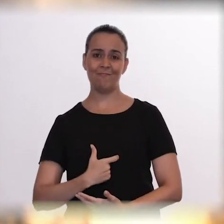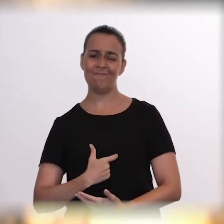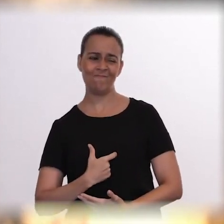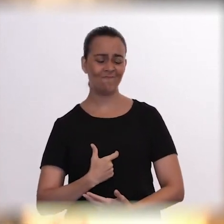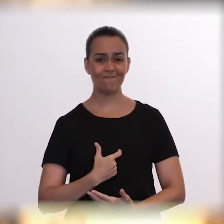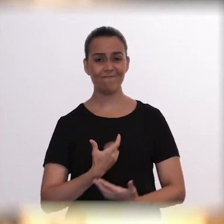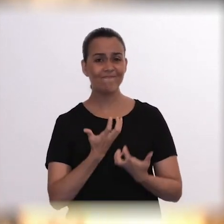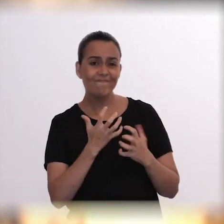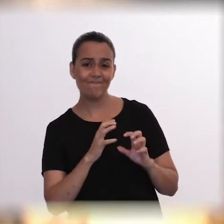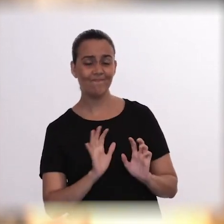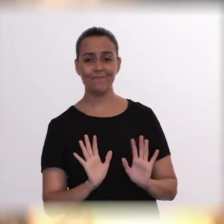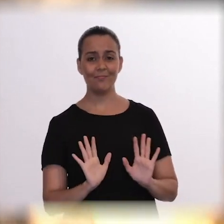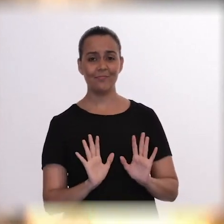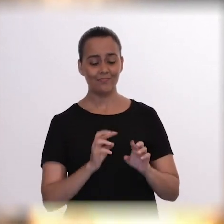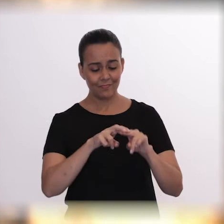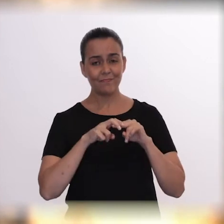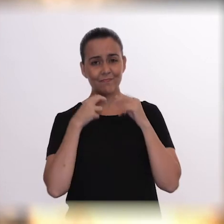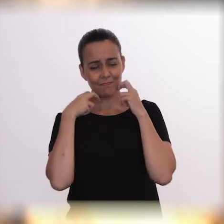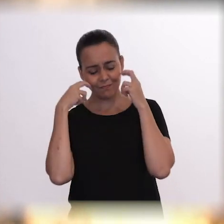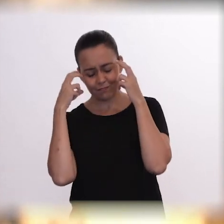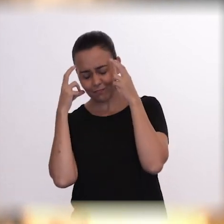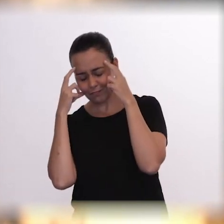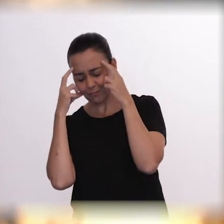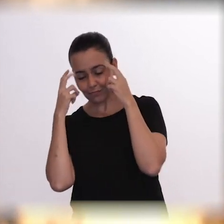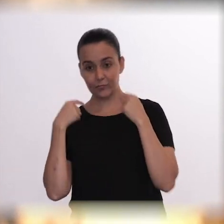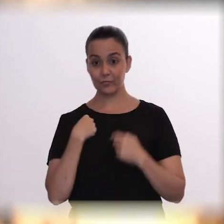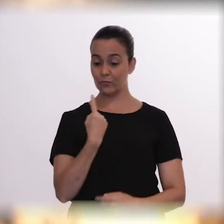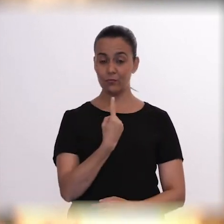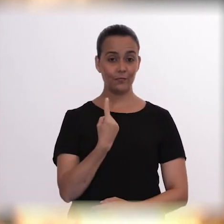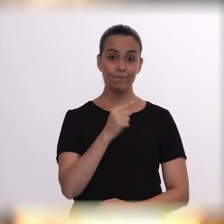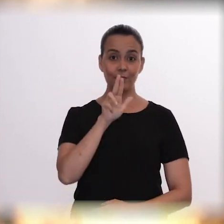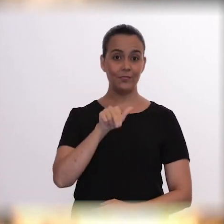também de perceber que eu não estava sozinho como eu pensava.